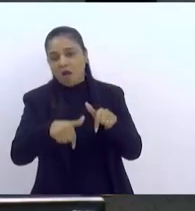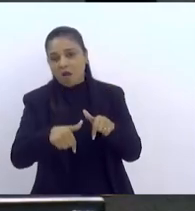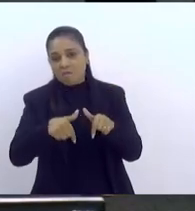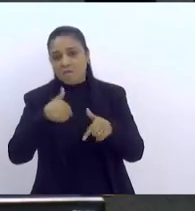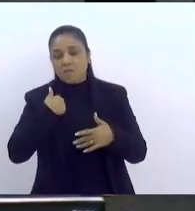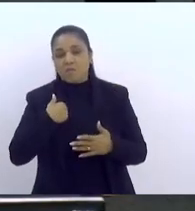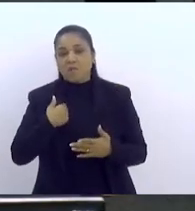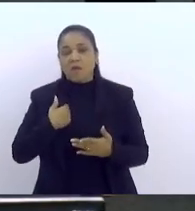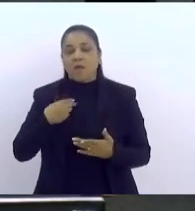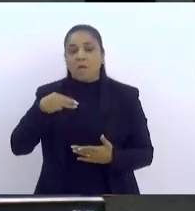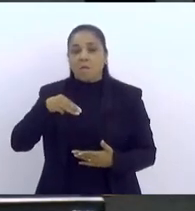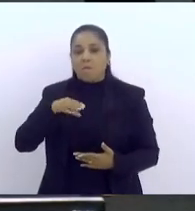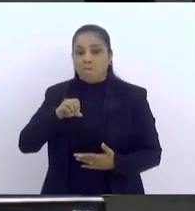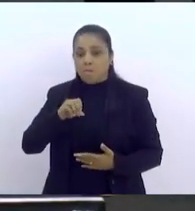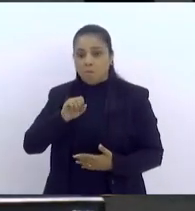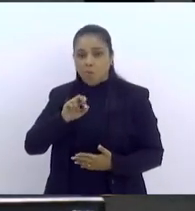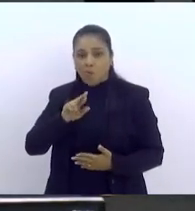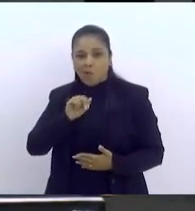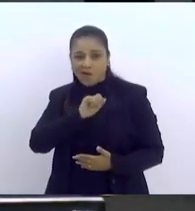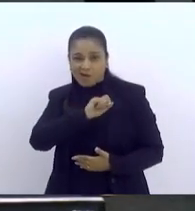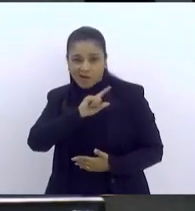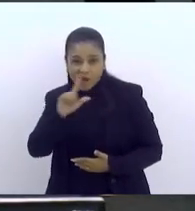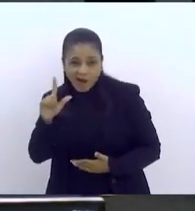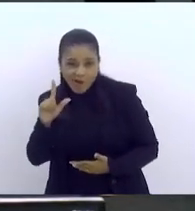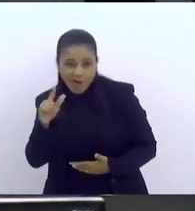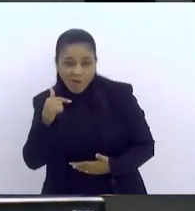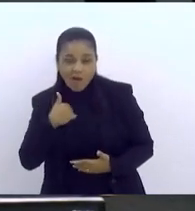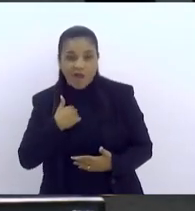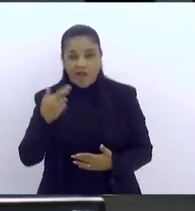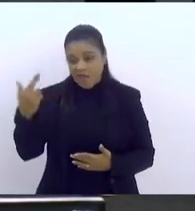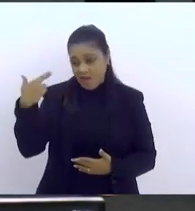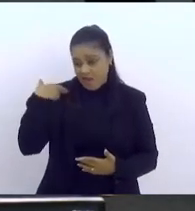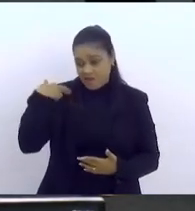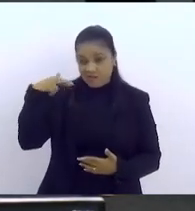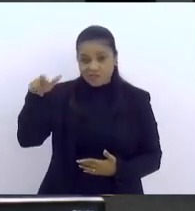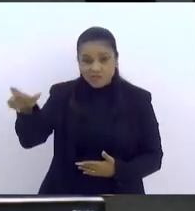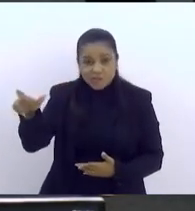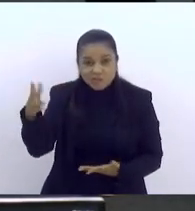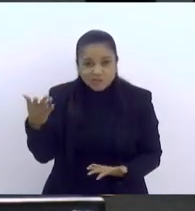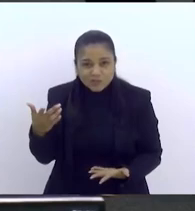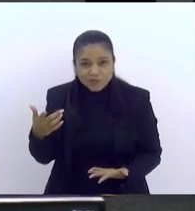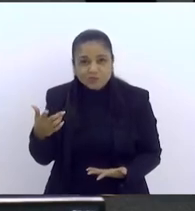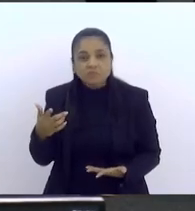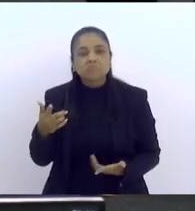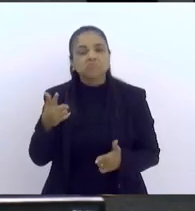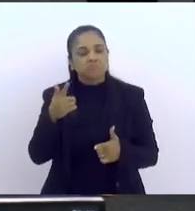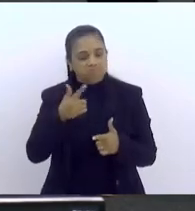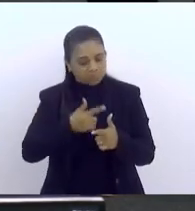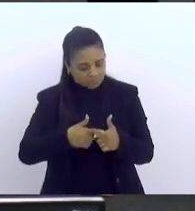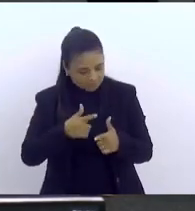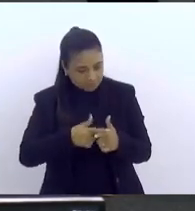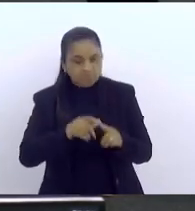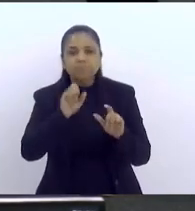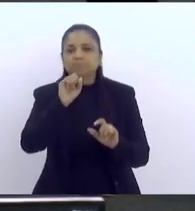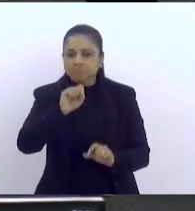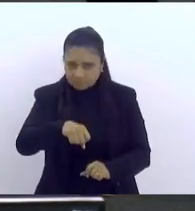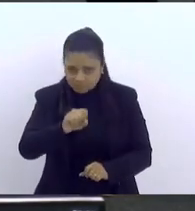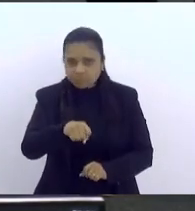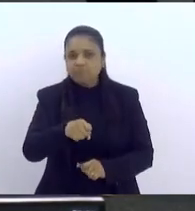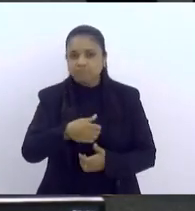moral, meu problema é religioso e meu problema é doutrinal. Sim, sim.